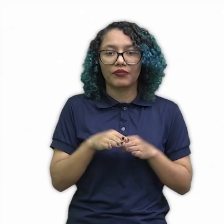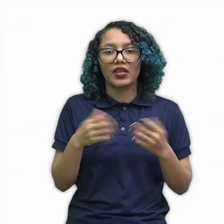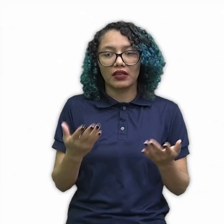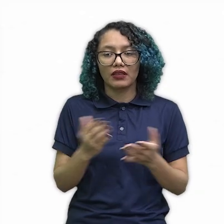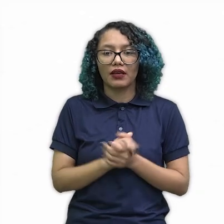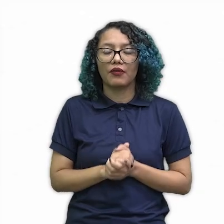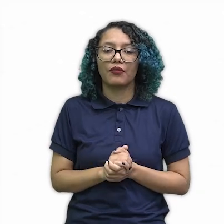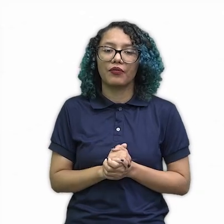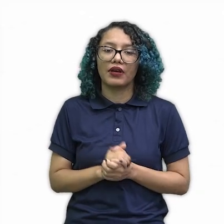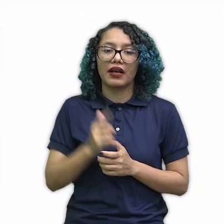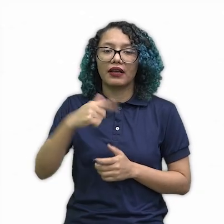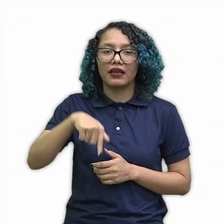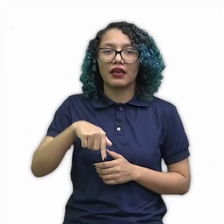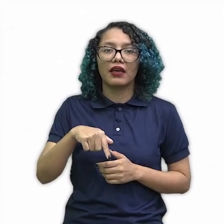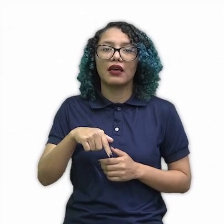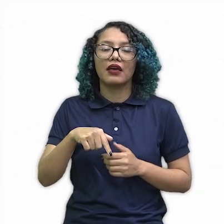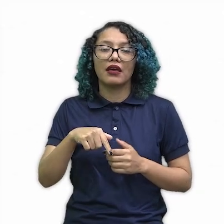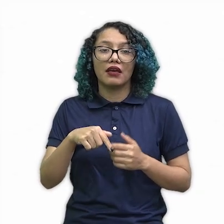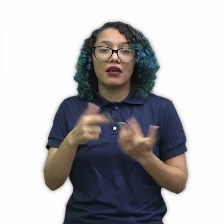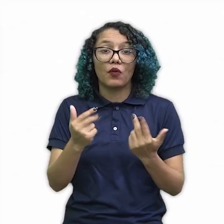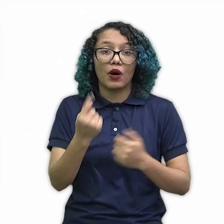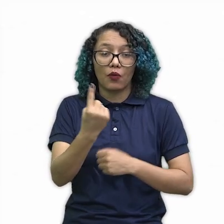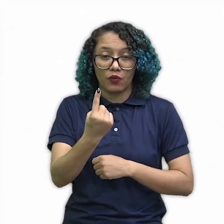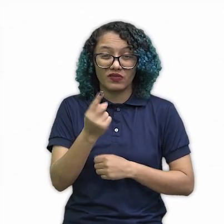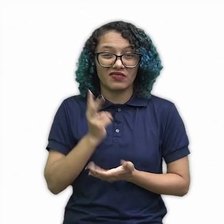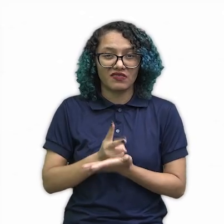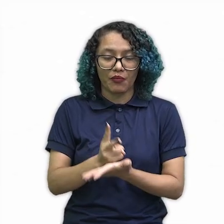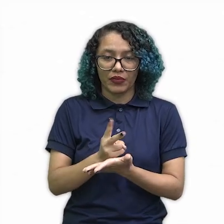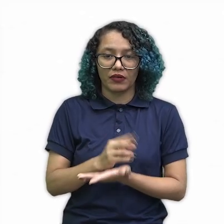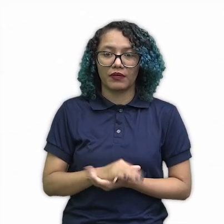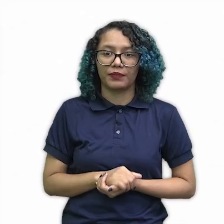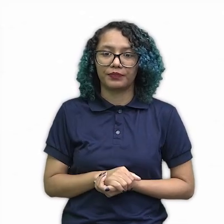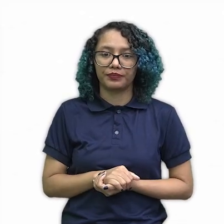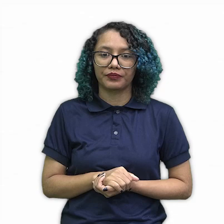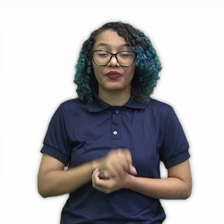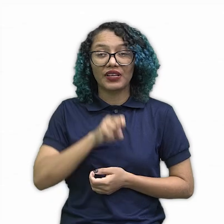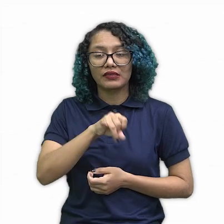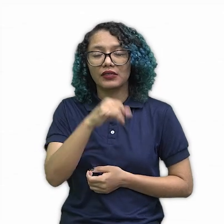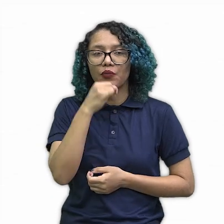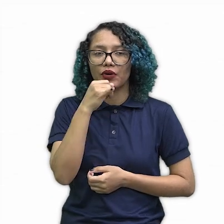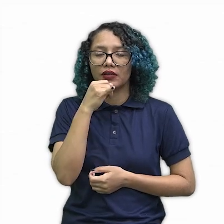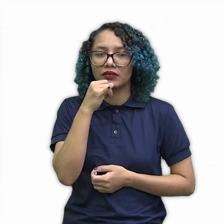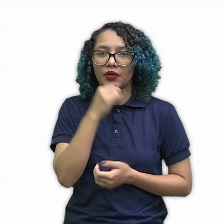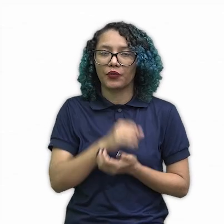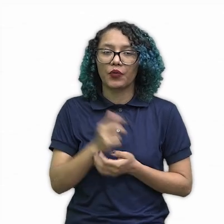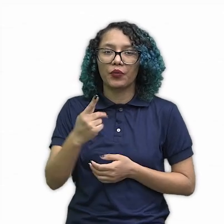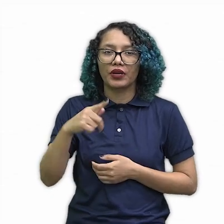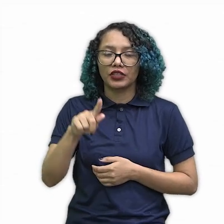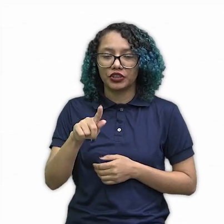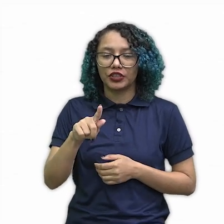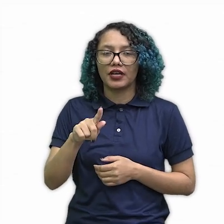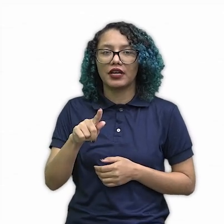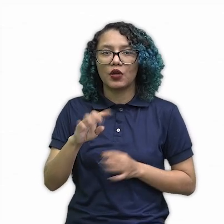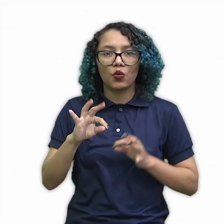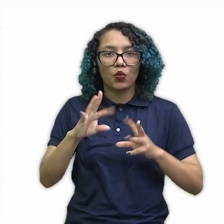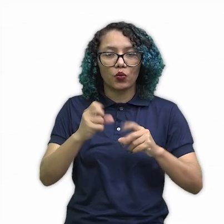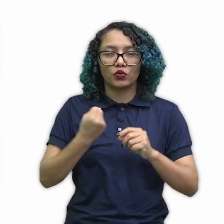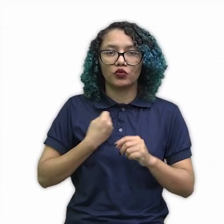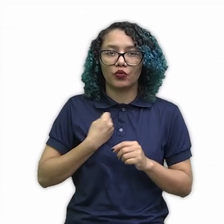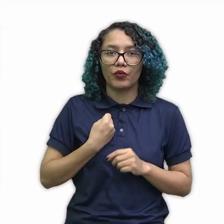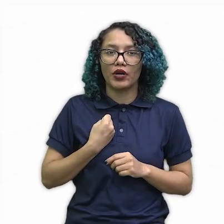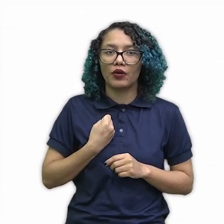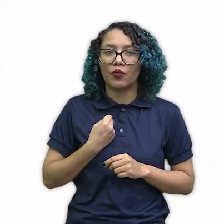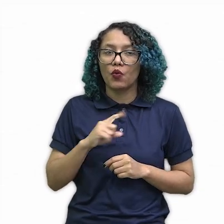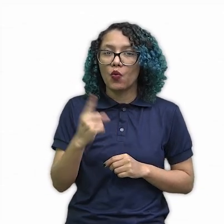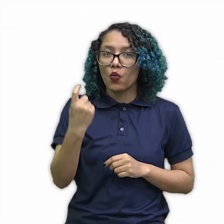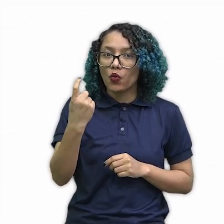igual a 1, pois cada termo é igual ao anterior. Então, se eu tiver aí uma PG onde todos os elementos são formados por